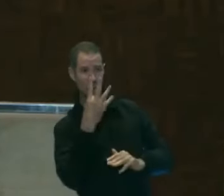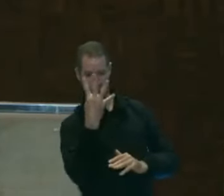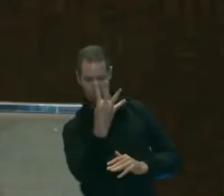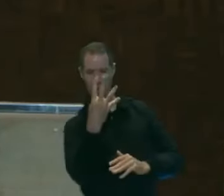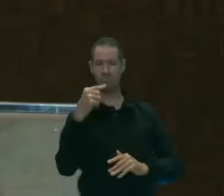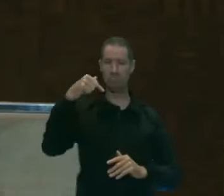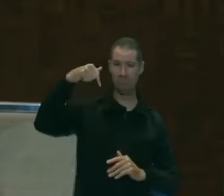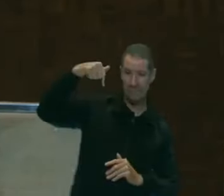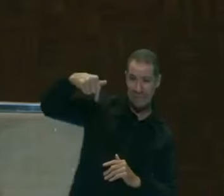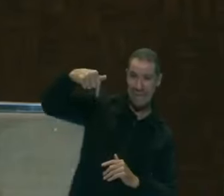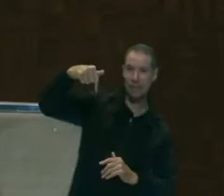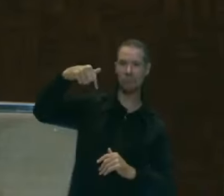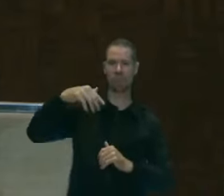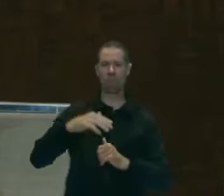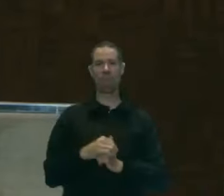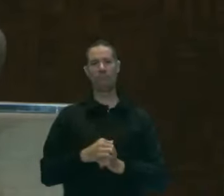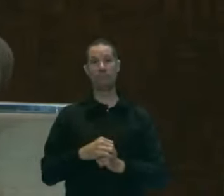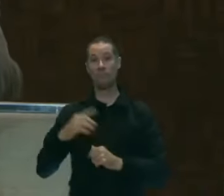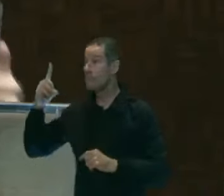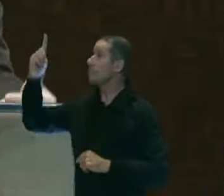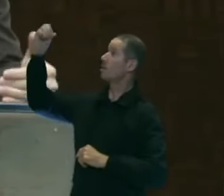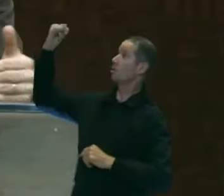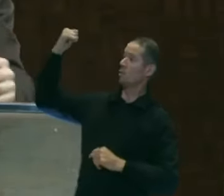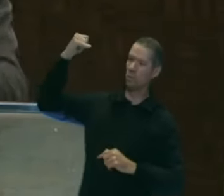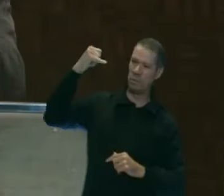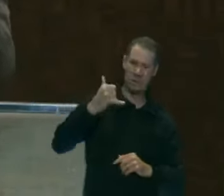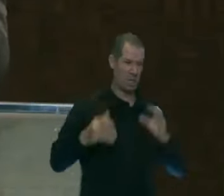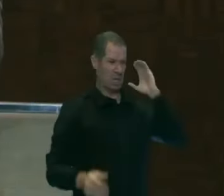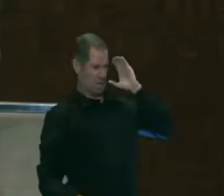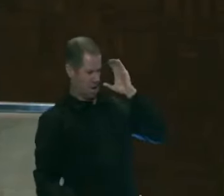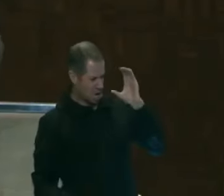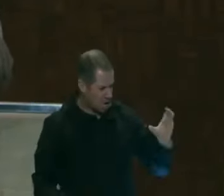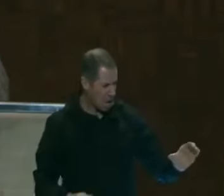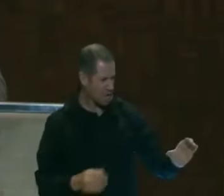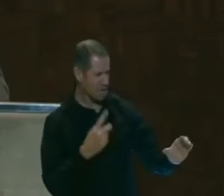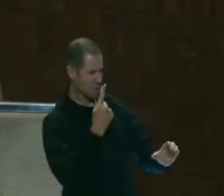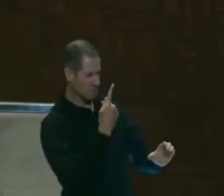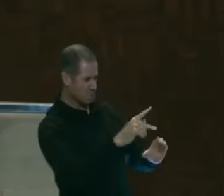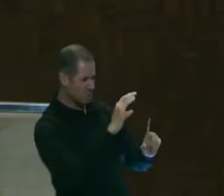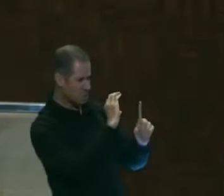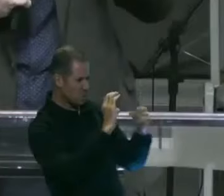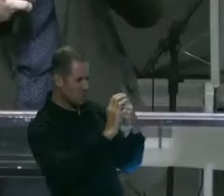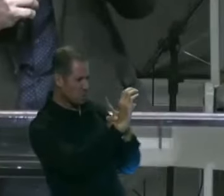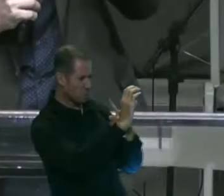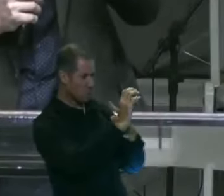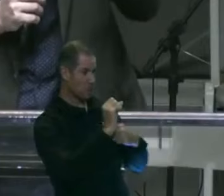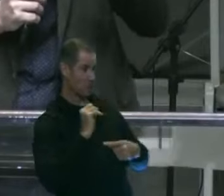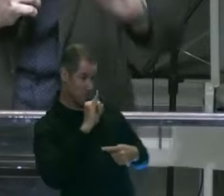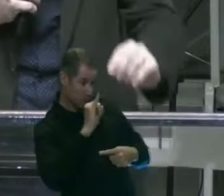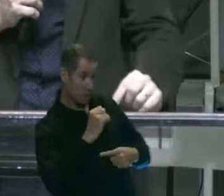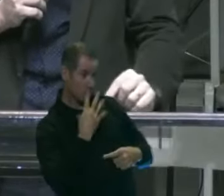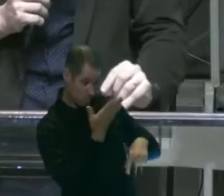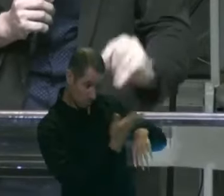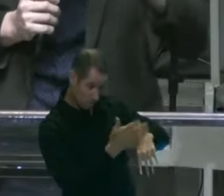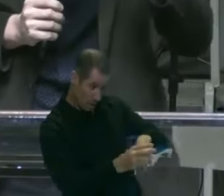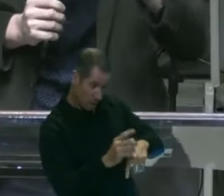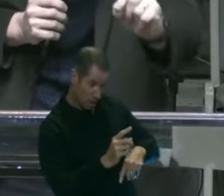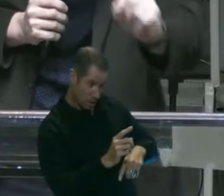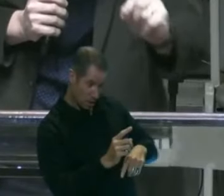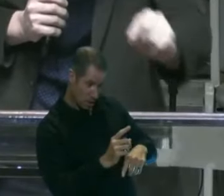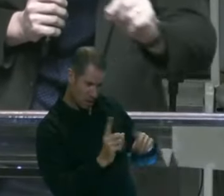7, Deus vai dizer a Caim a respeito do seu culto: se procederes bem,